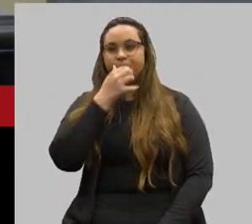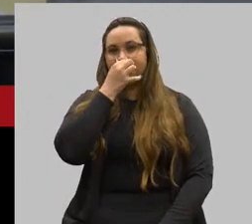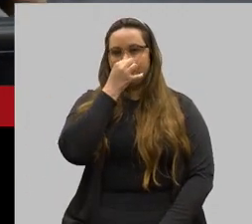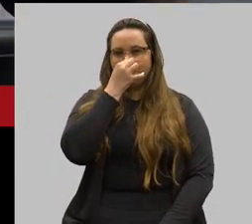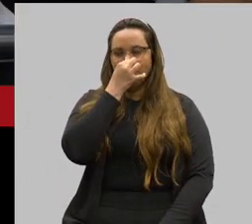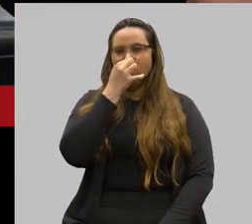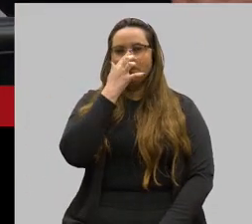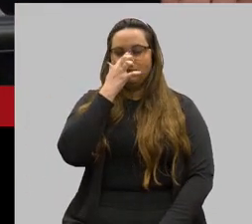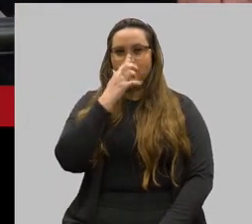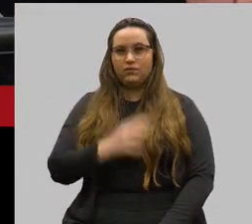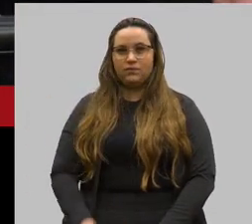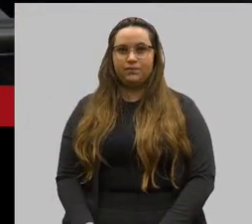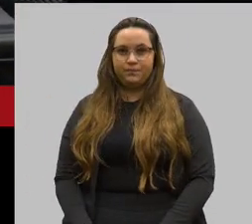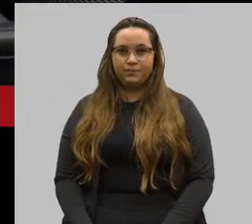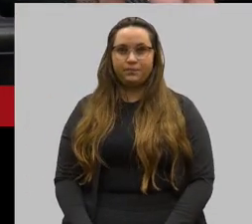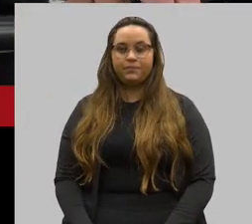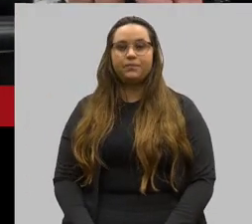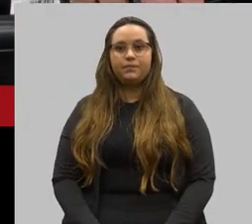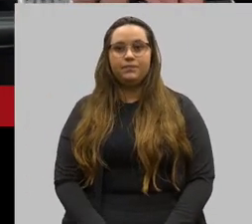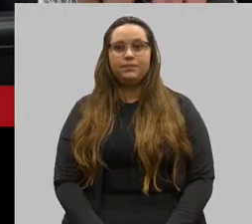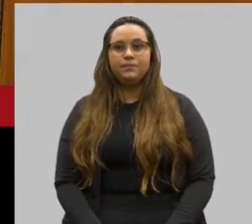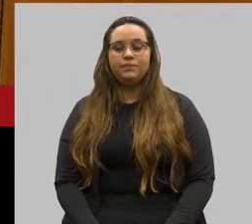2024 a